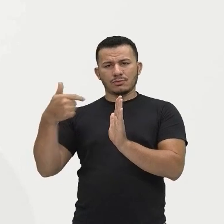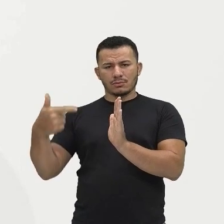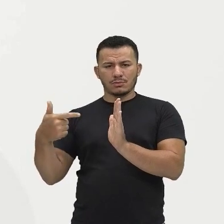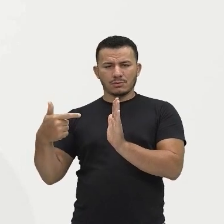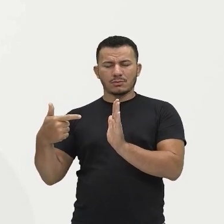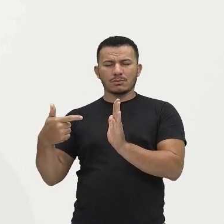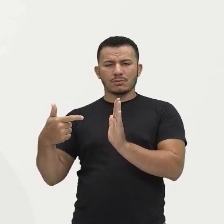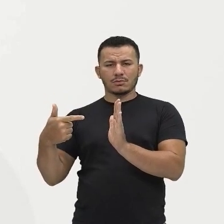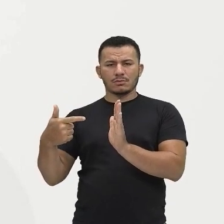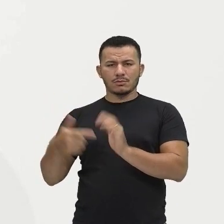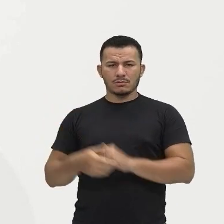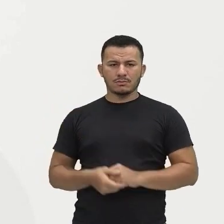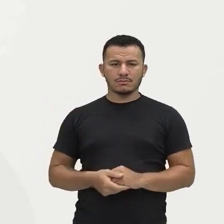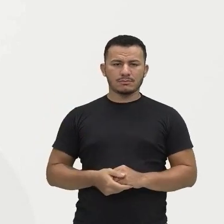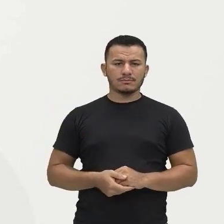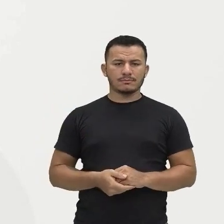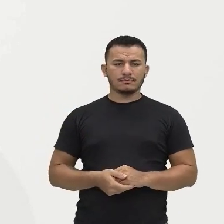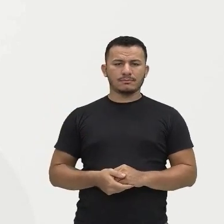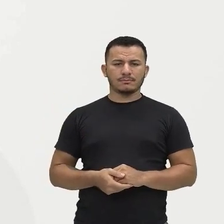menos